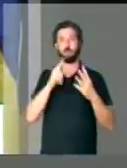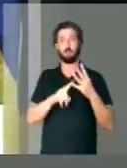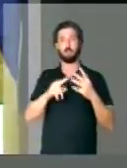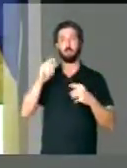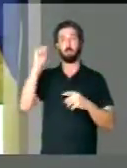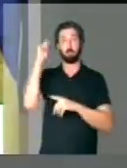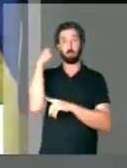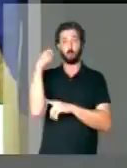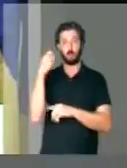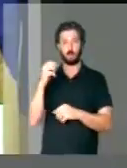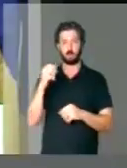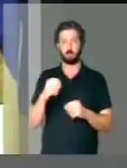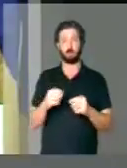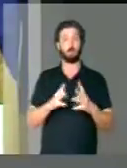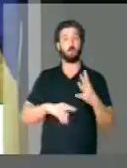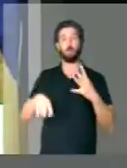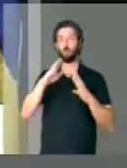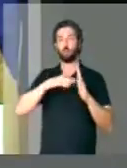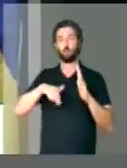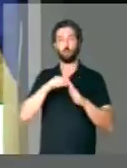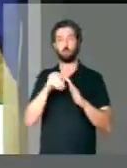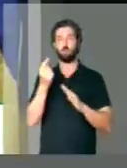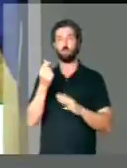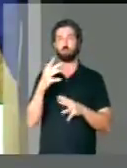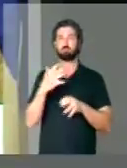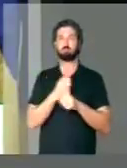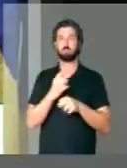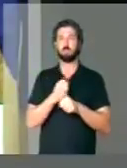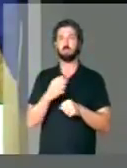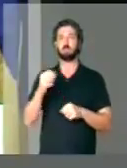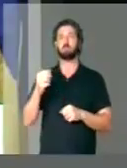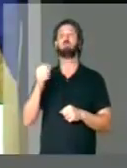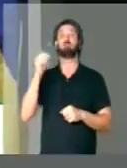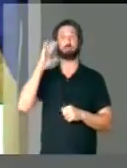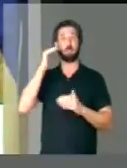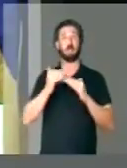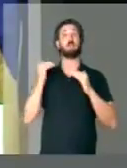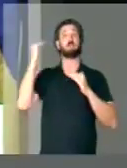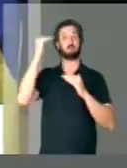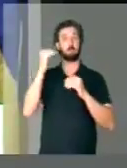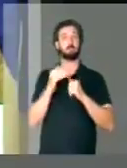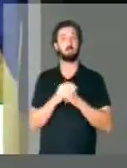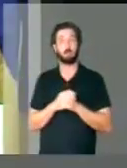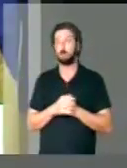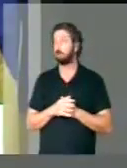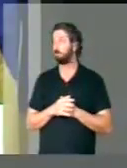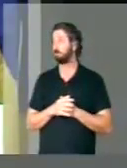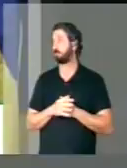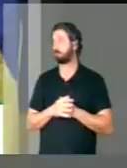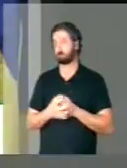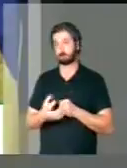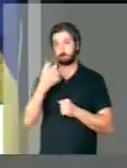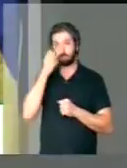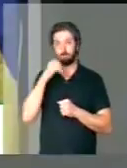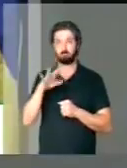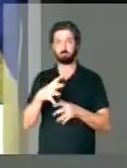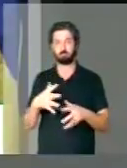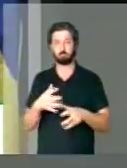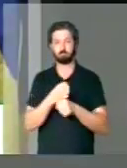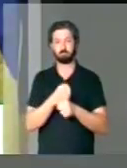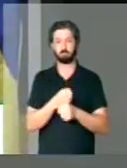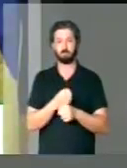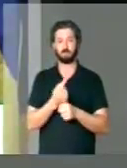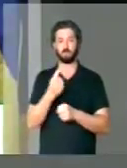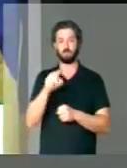e Porto Alegre. Todos eles com valores acima do esperado. Juntando, foi arrecadado algo em torno